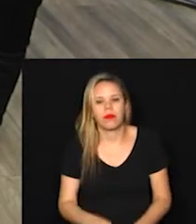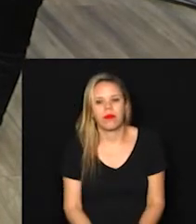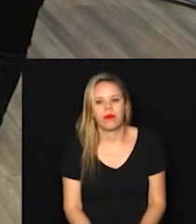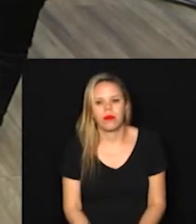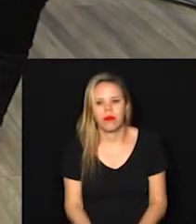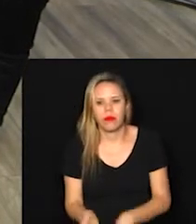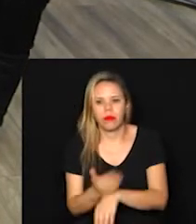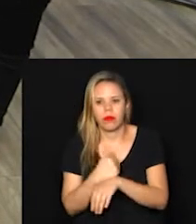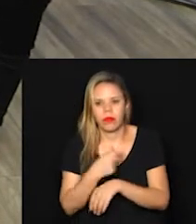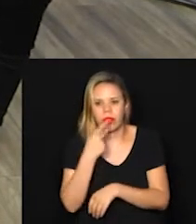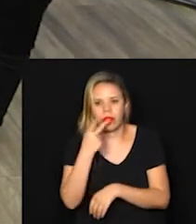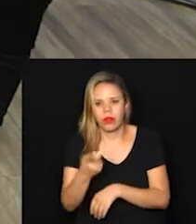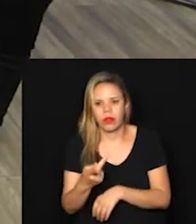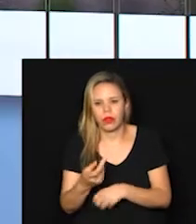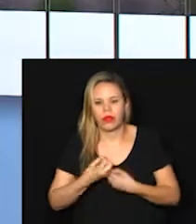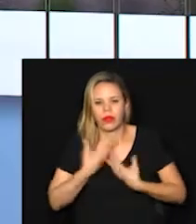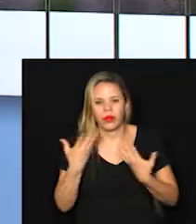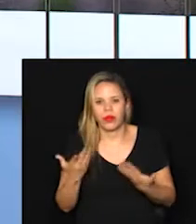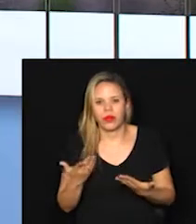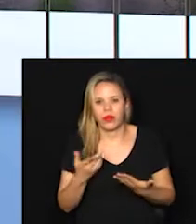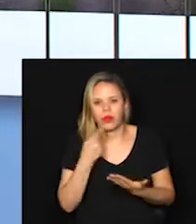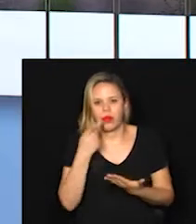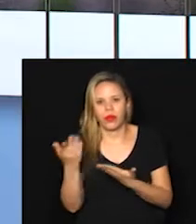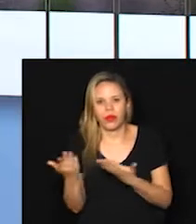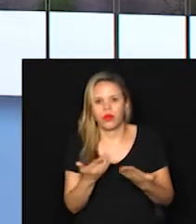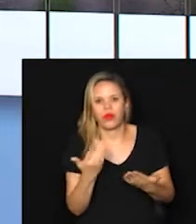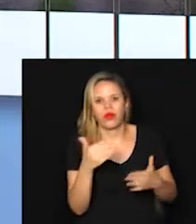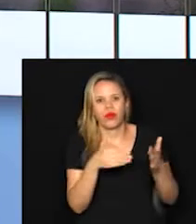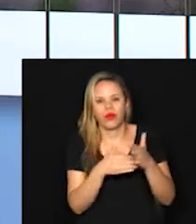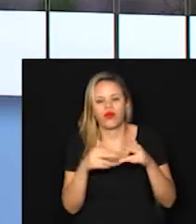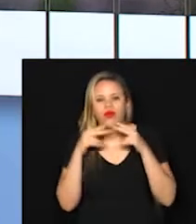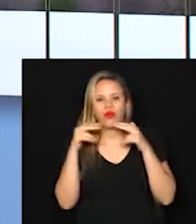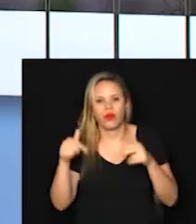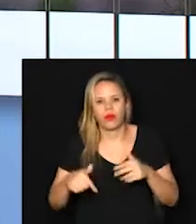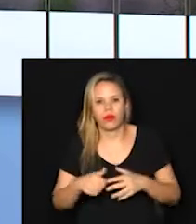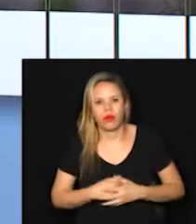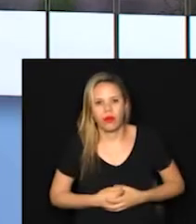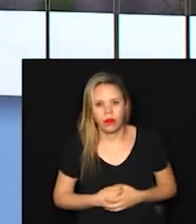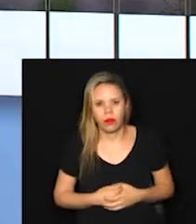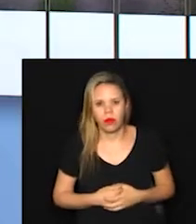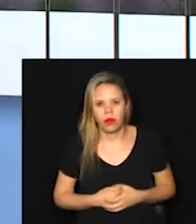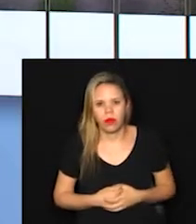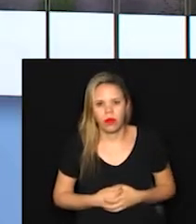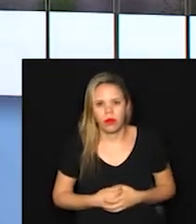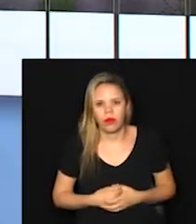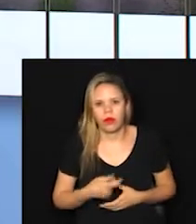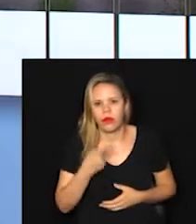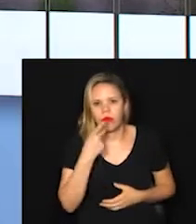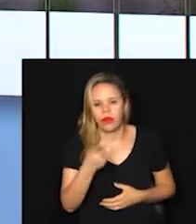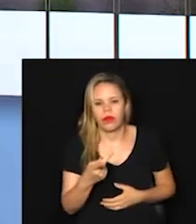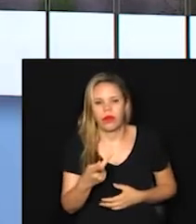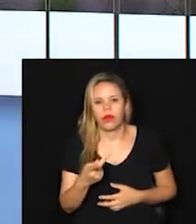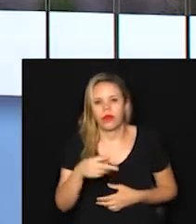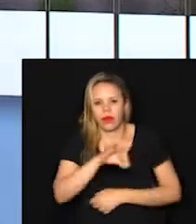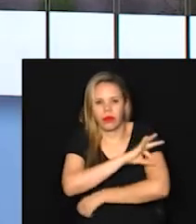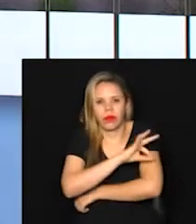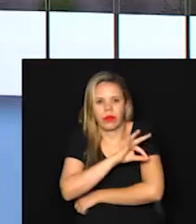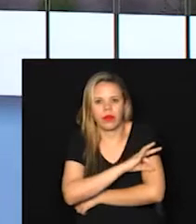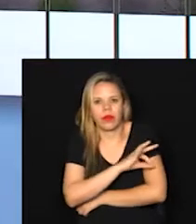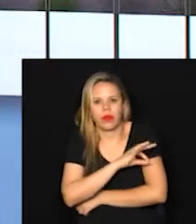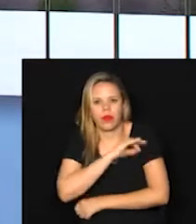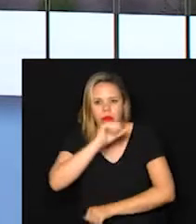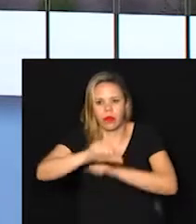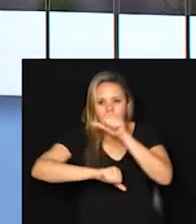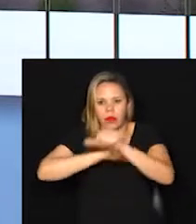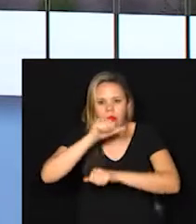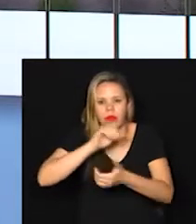Antes da gente falar dos dados, nós recebemos uma última notícia aqui, já que a gente está falando em termos de prefeitura, de mudança